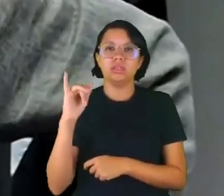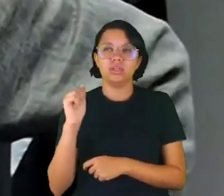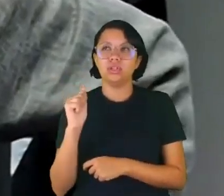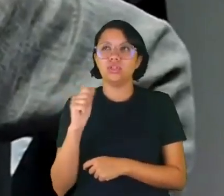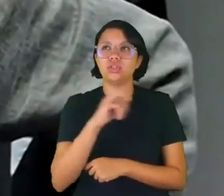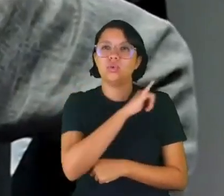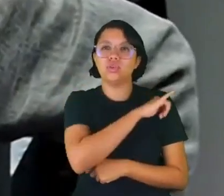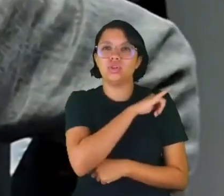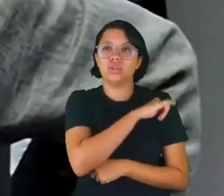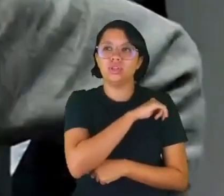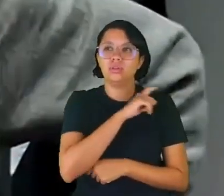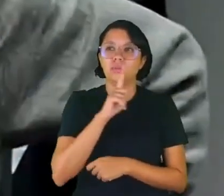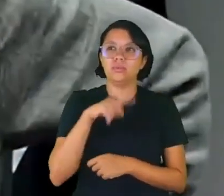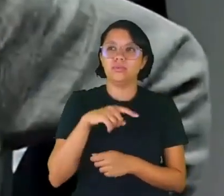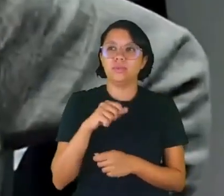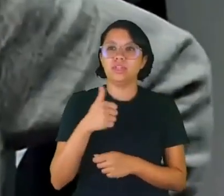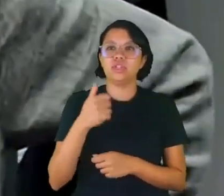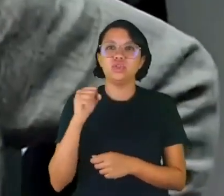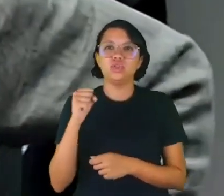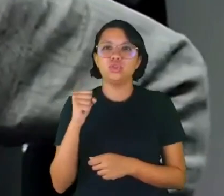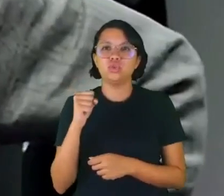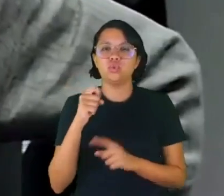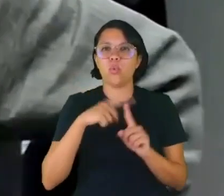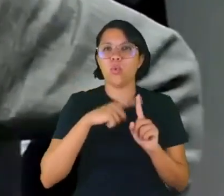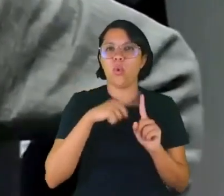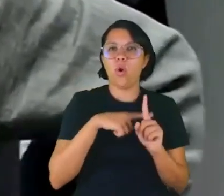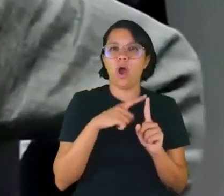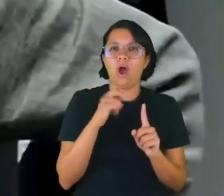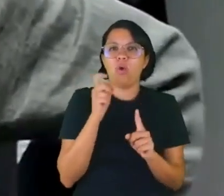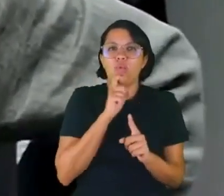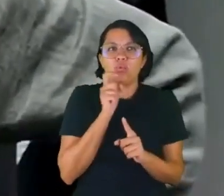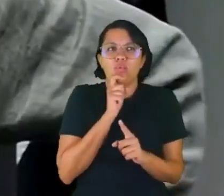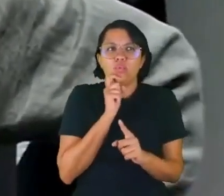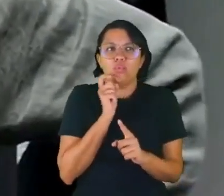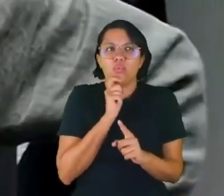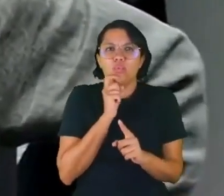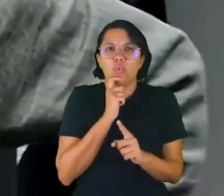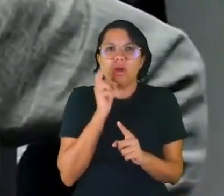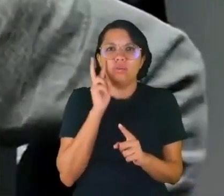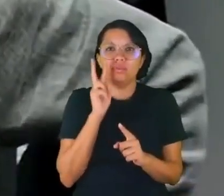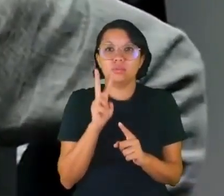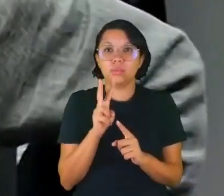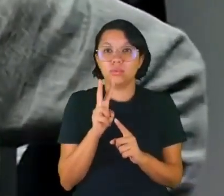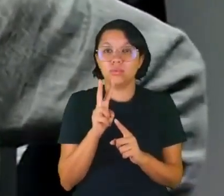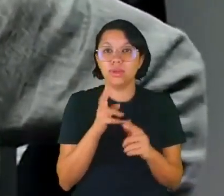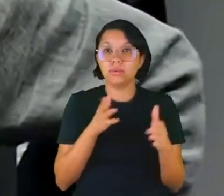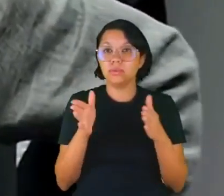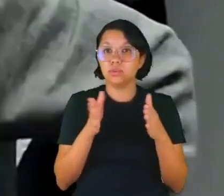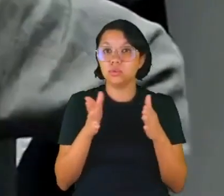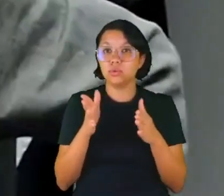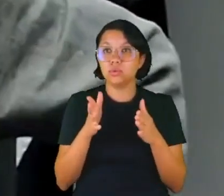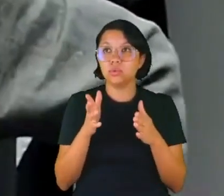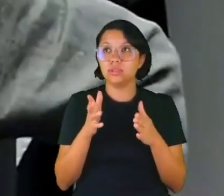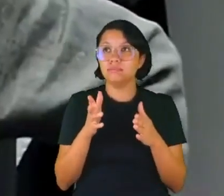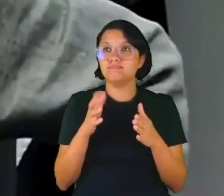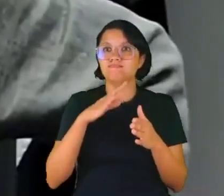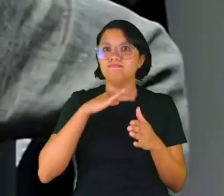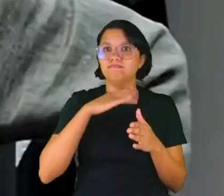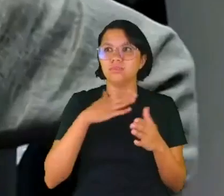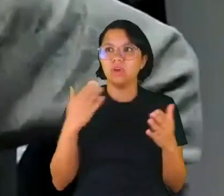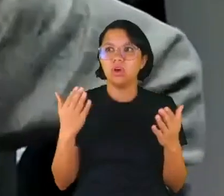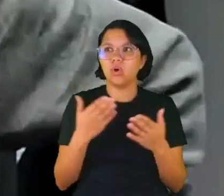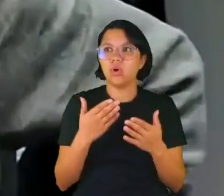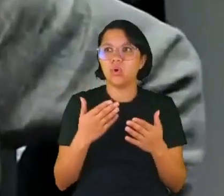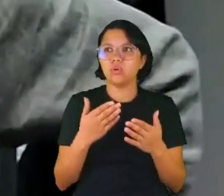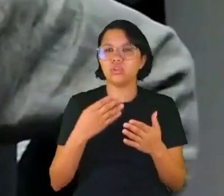18 graus, uma coisa impressionante de frio. Estamos vendo situações terríveis. Hoje vai fazer 32 graus,